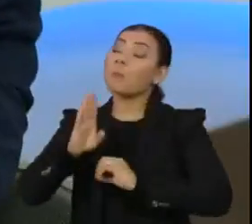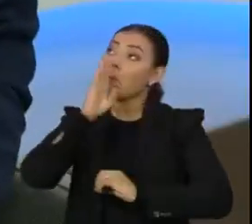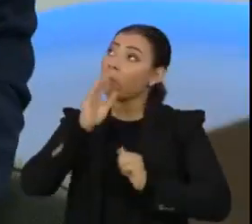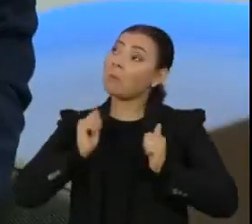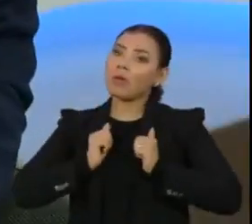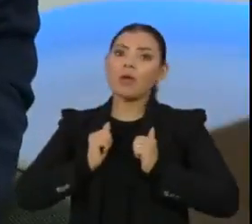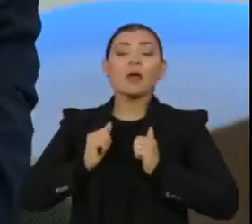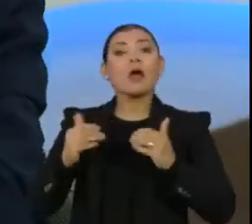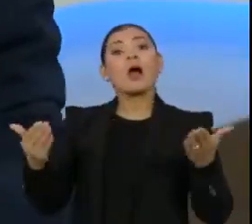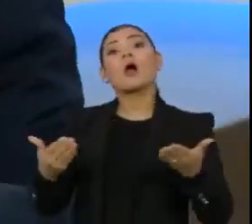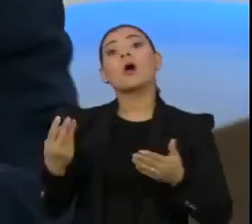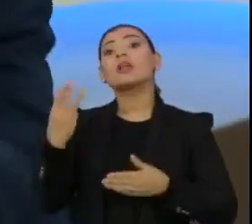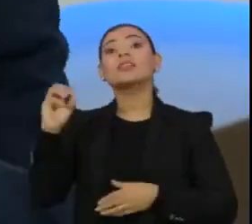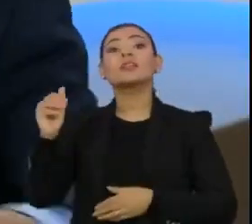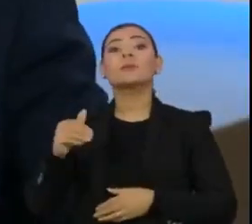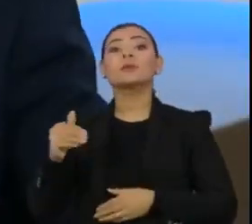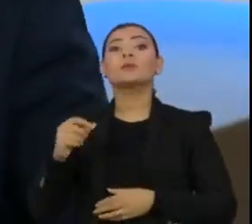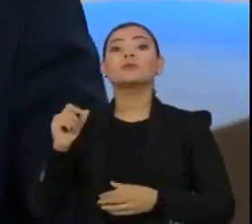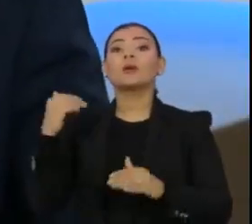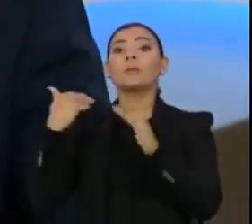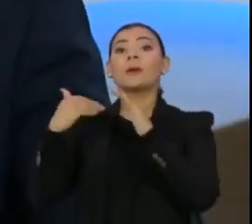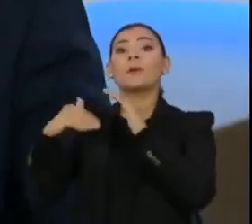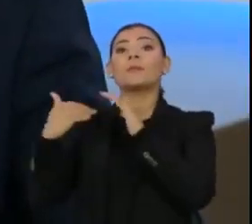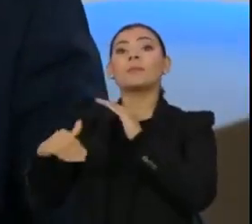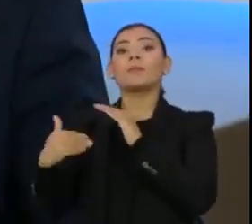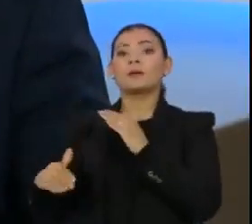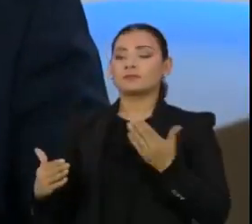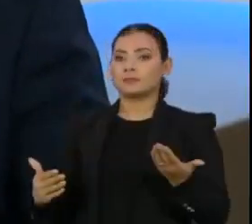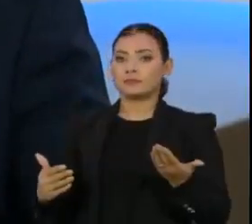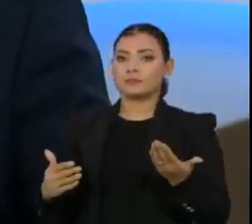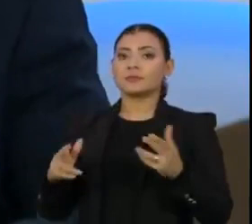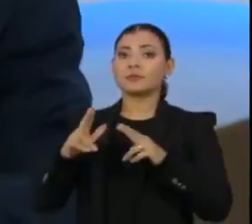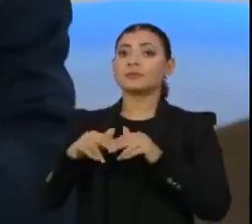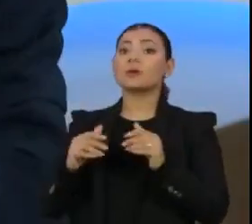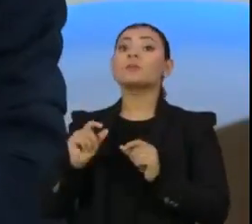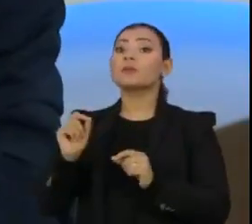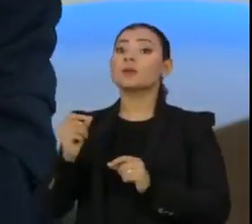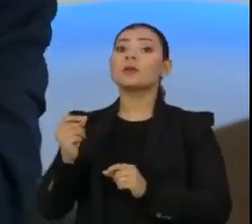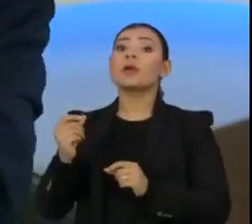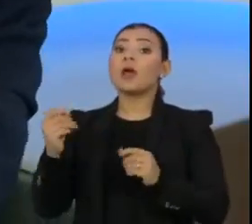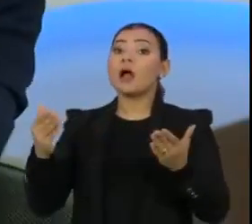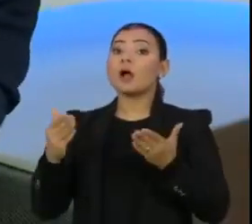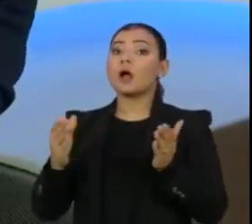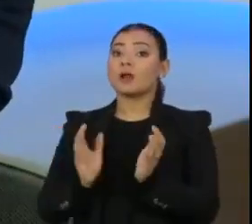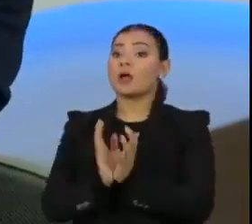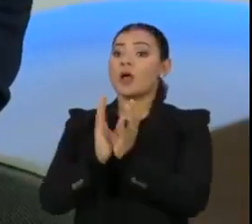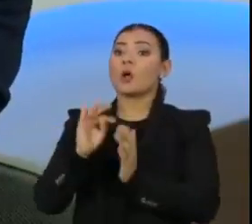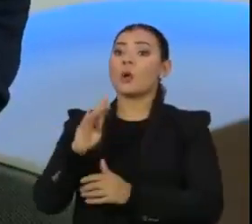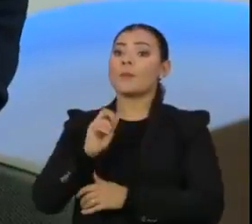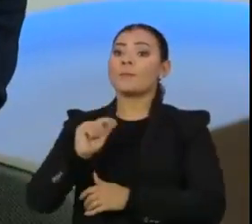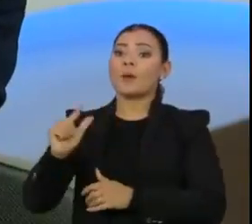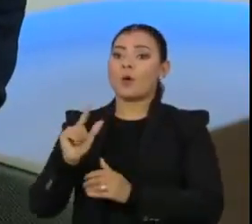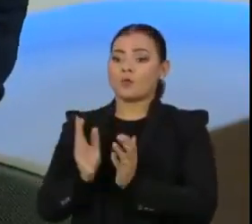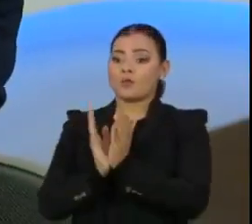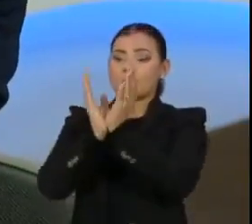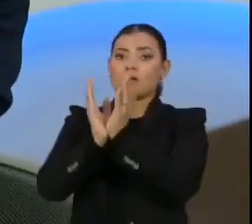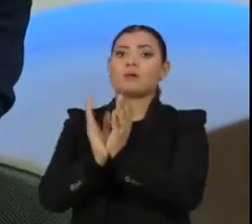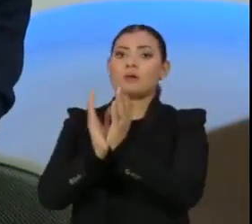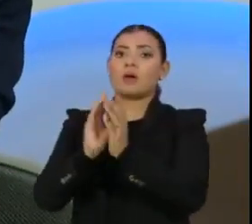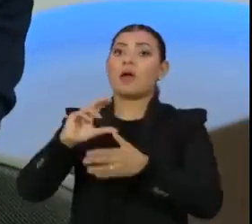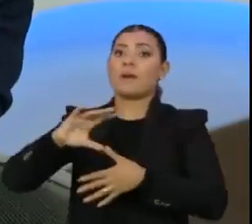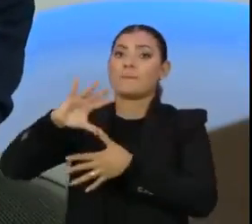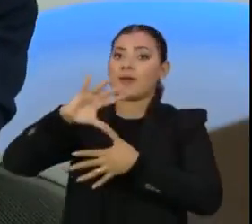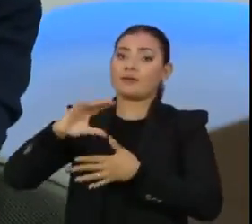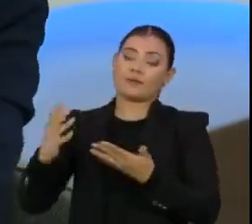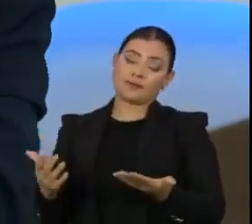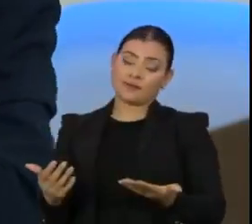meia hora, hoje, tenha respondido a Conmebol sobre a realização da Copa América aqui. Então, isto, para mim, está